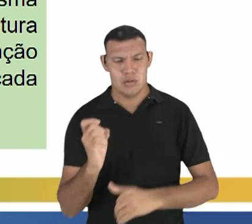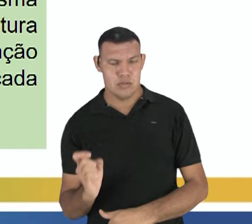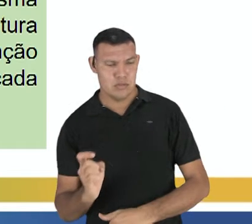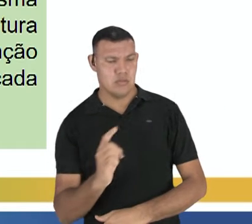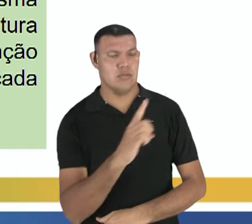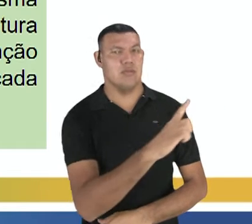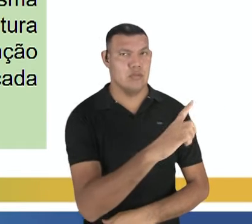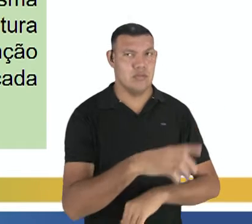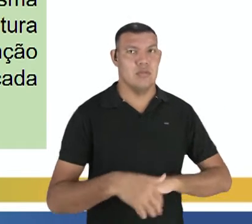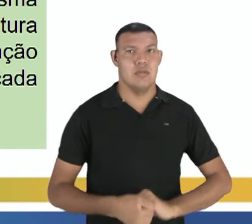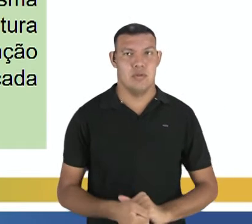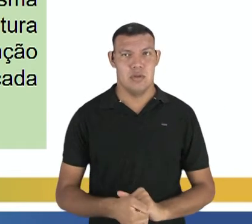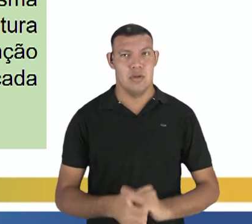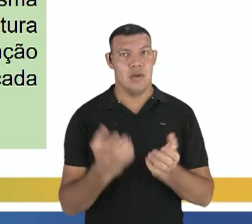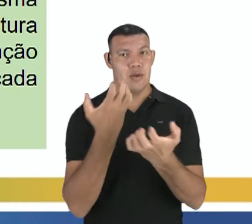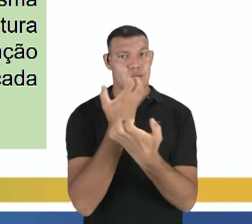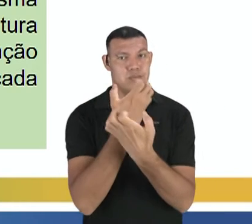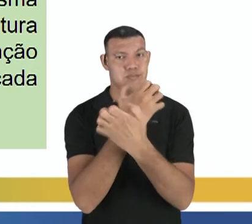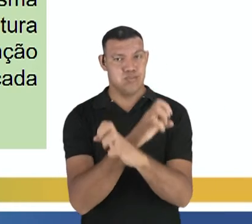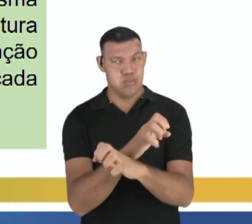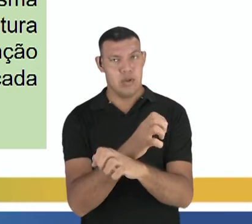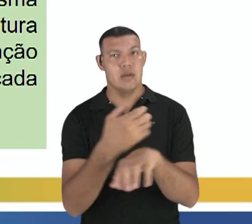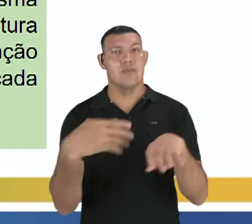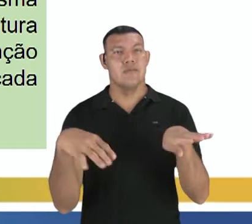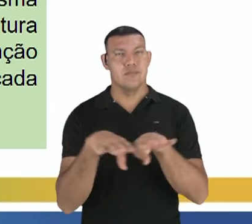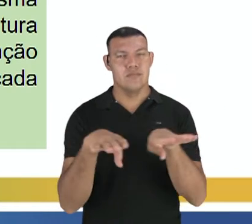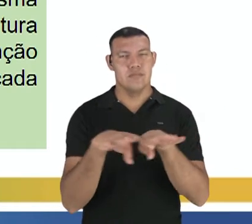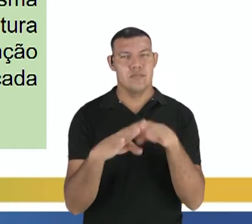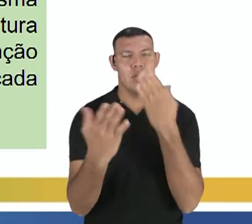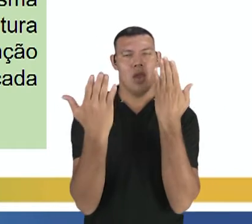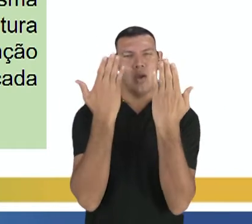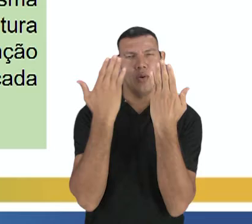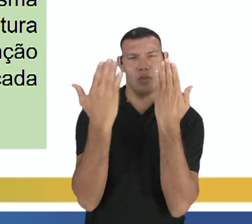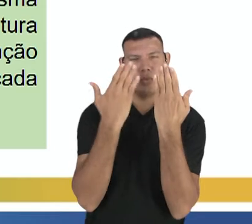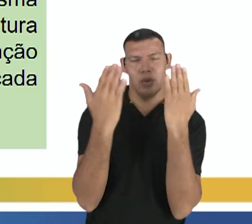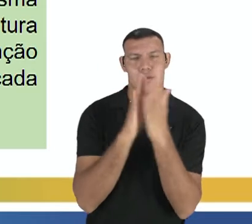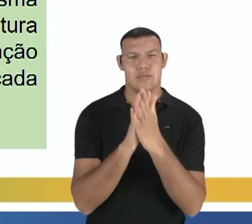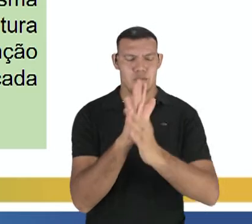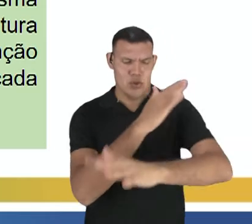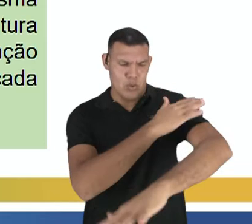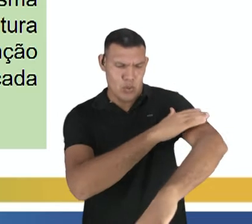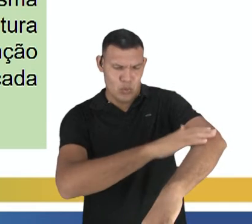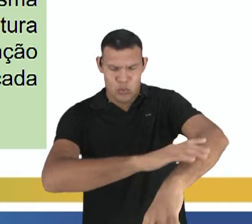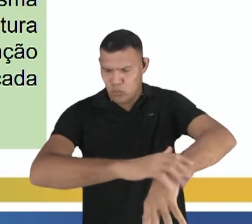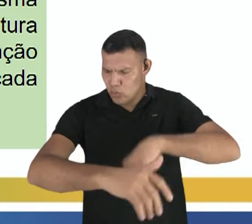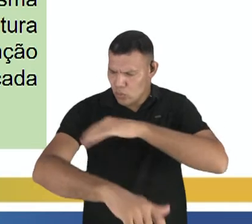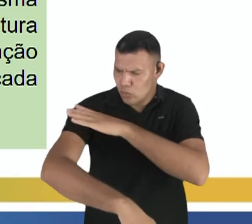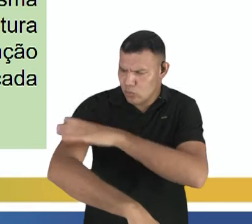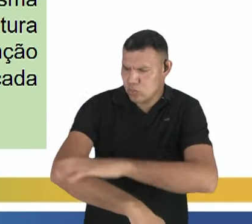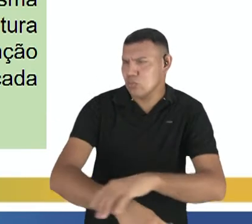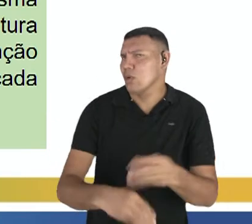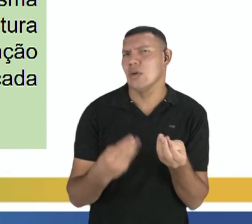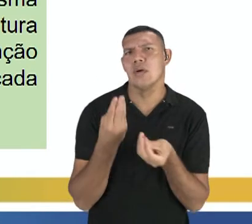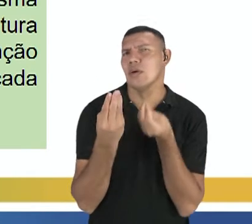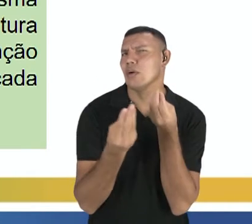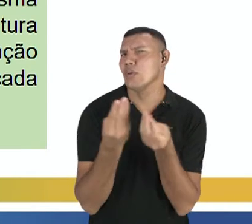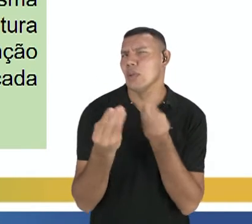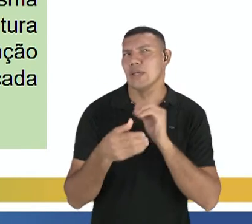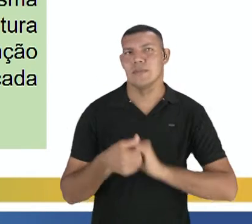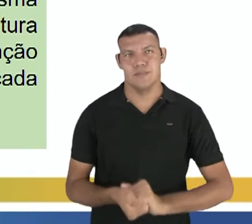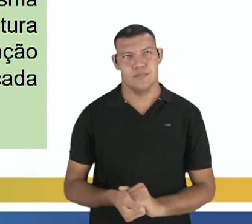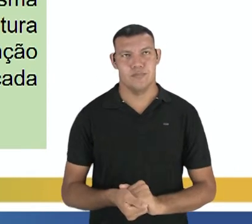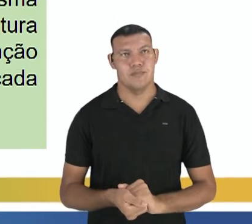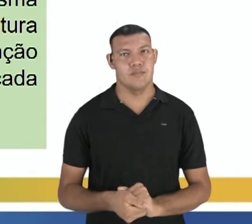evolução? Além dos fósseis, eles também faziam uma comparação anatômica. Como que funcionava essa